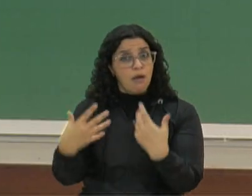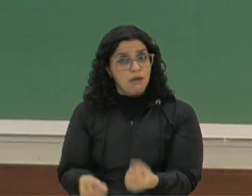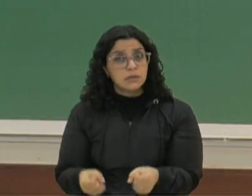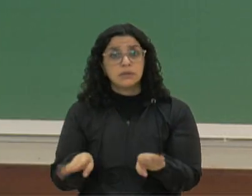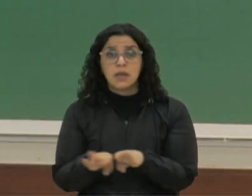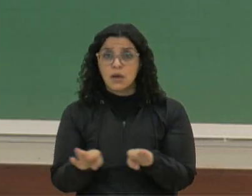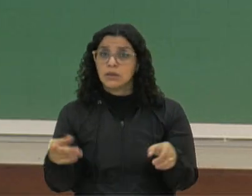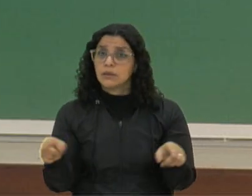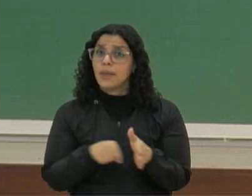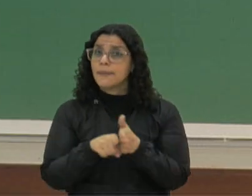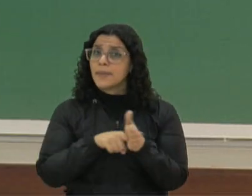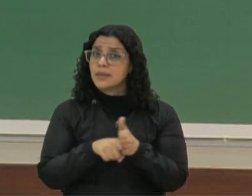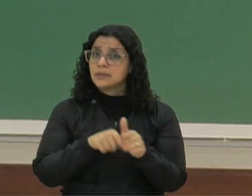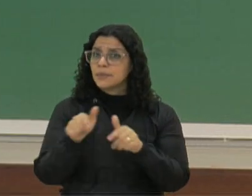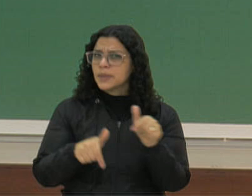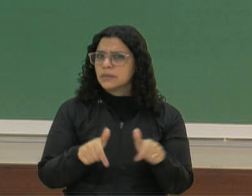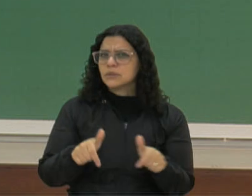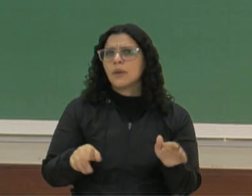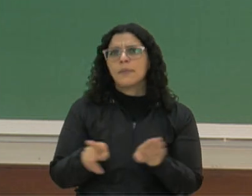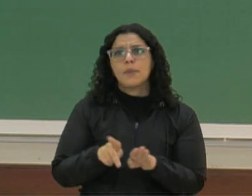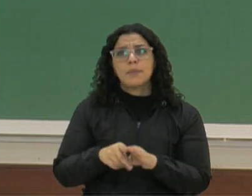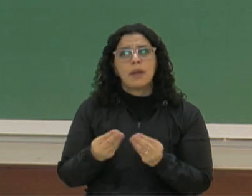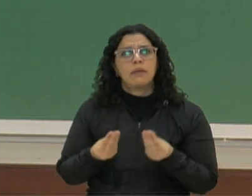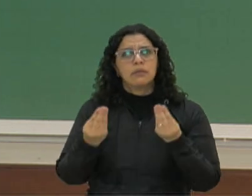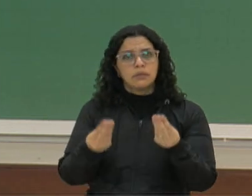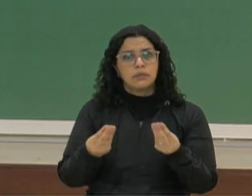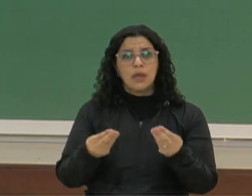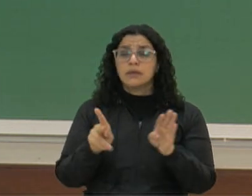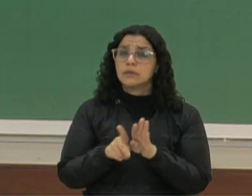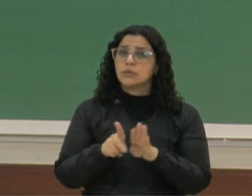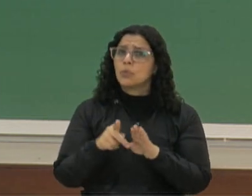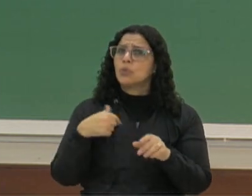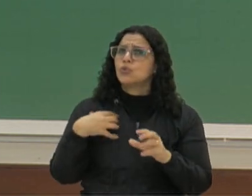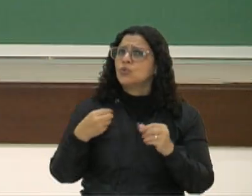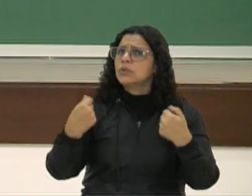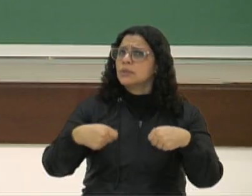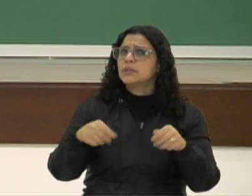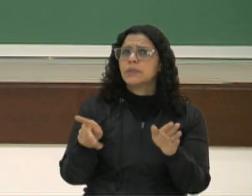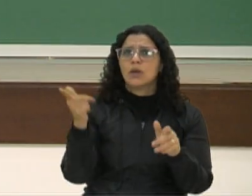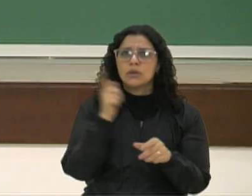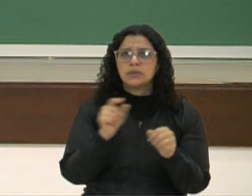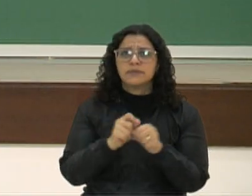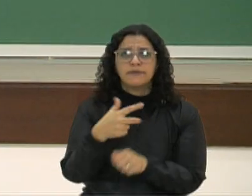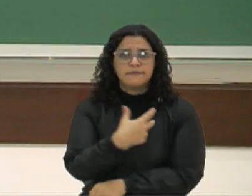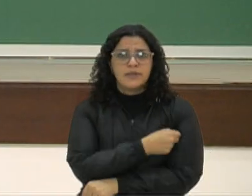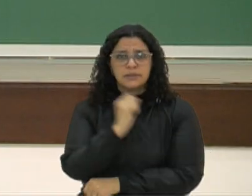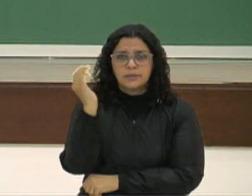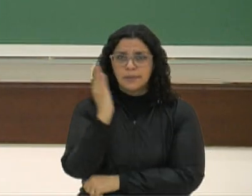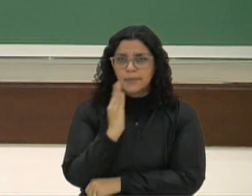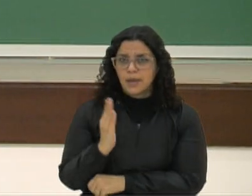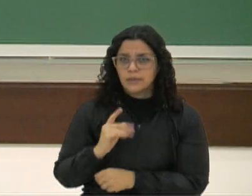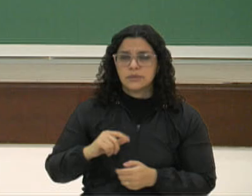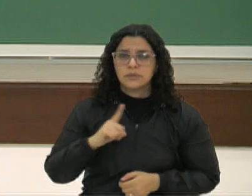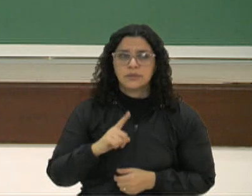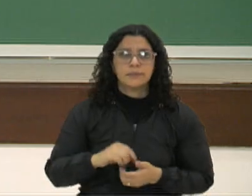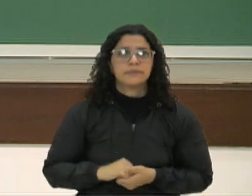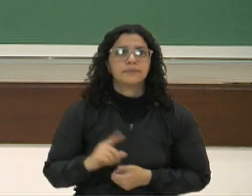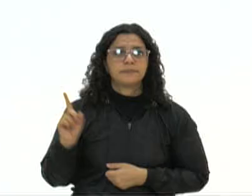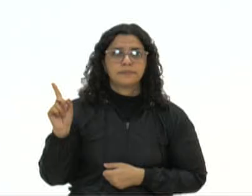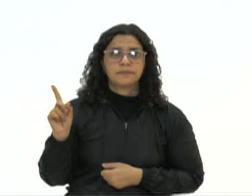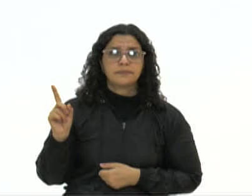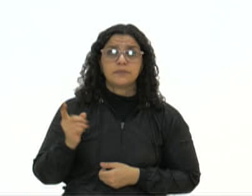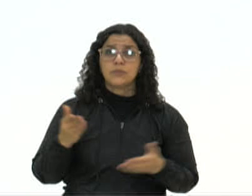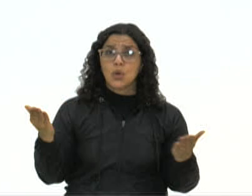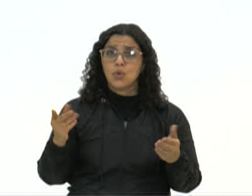esses pesquisadores para oferecer toda a estrutura necessária para que a vacina seja desenvolvida.